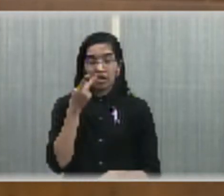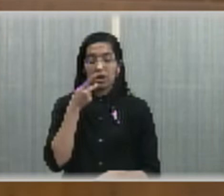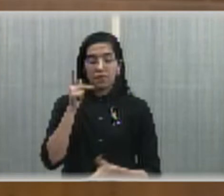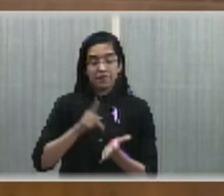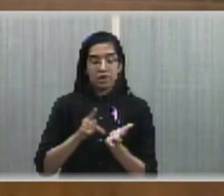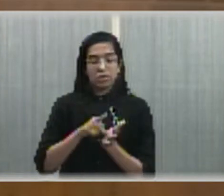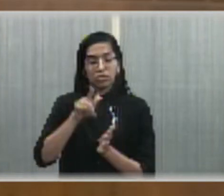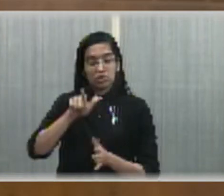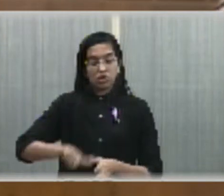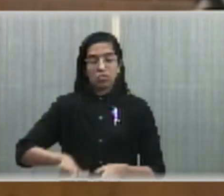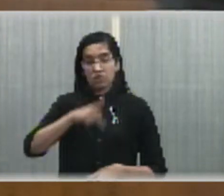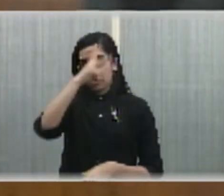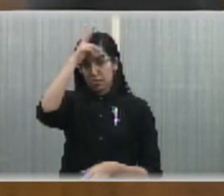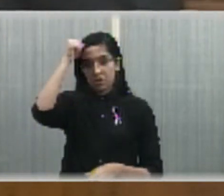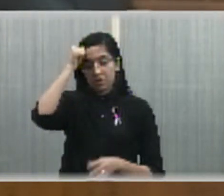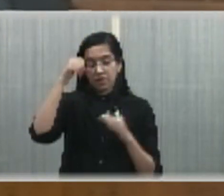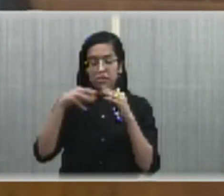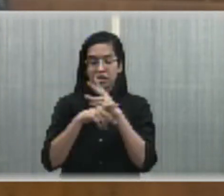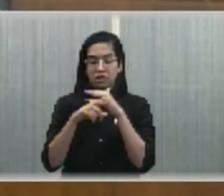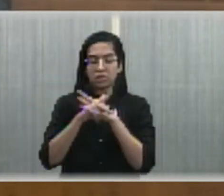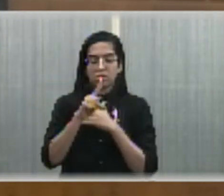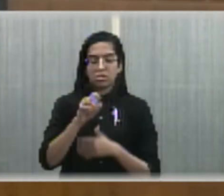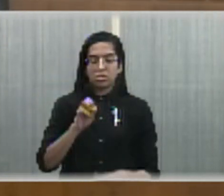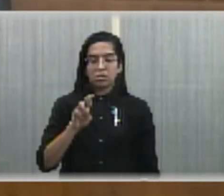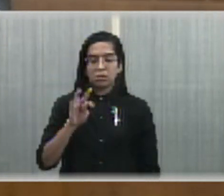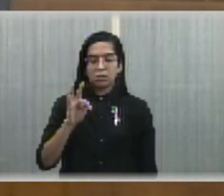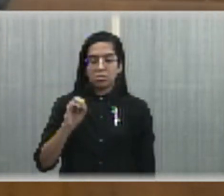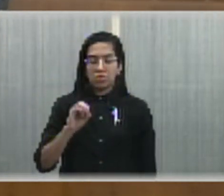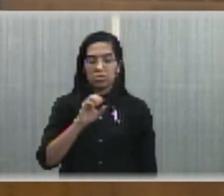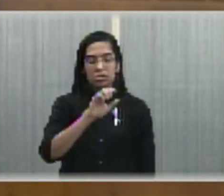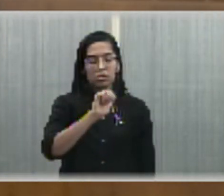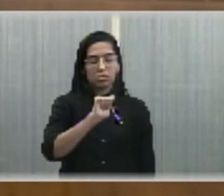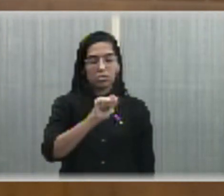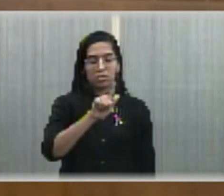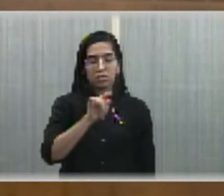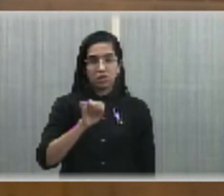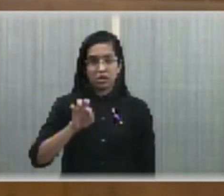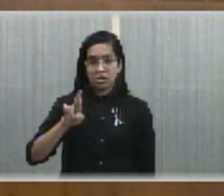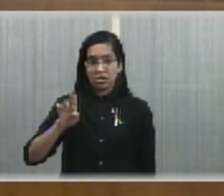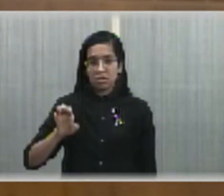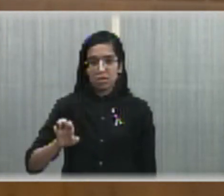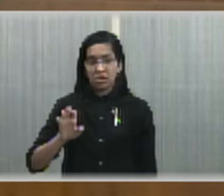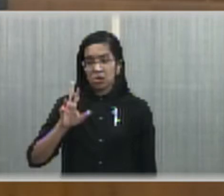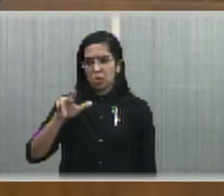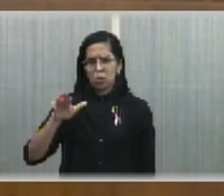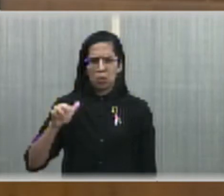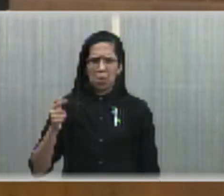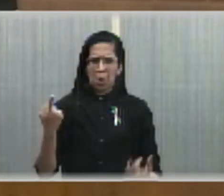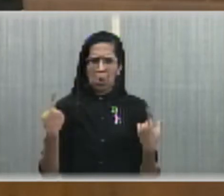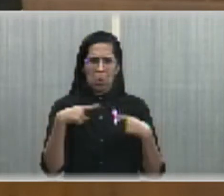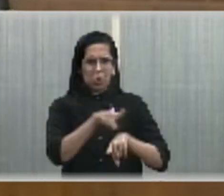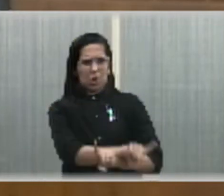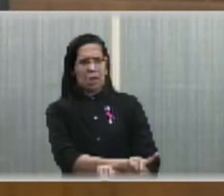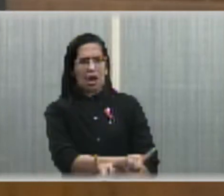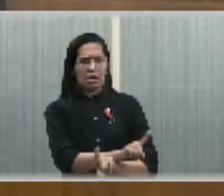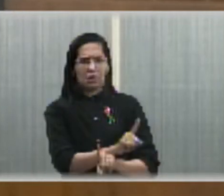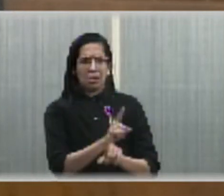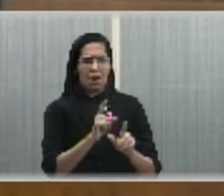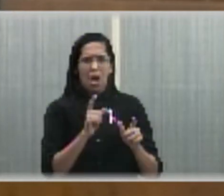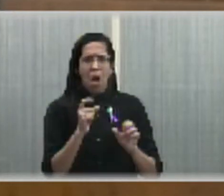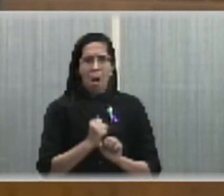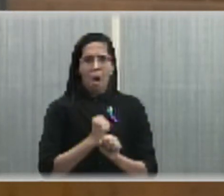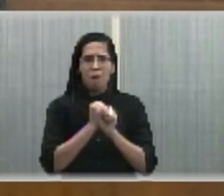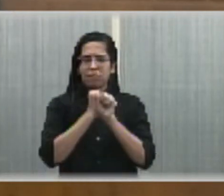o prefeito de Porto Alegre nunca se opôs, não se opõe e nunca vai se opor a nenhuma obra do governo do